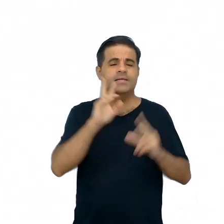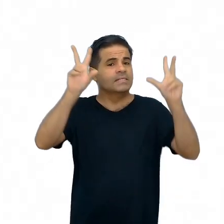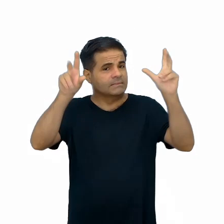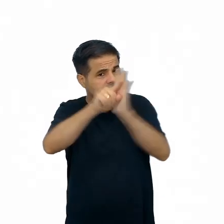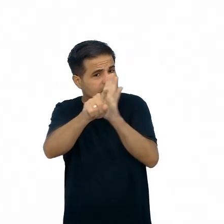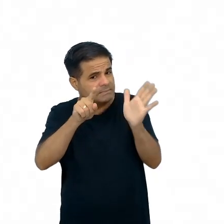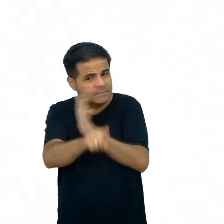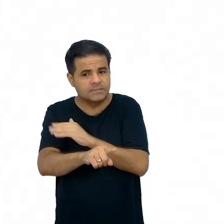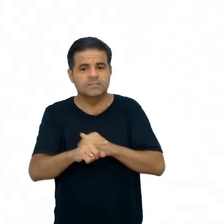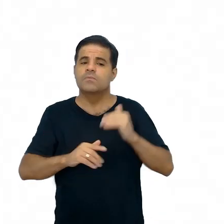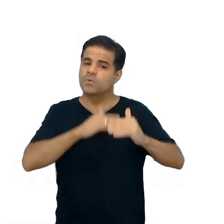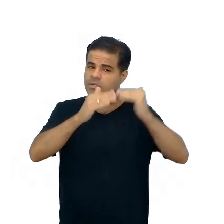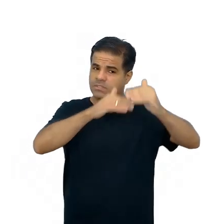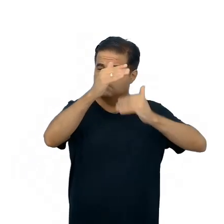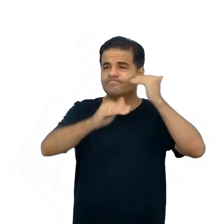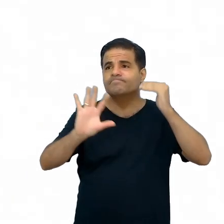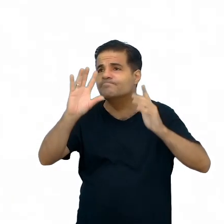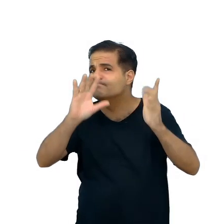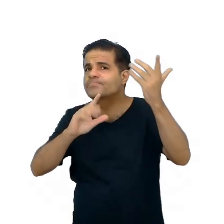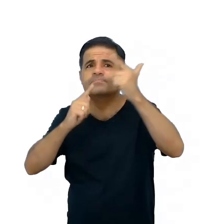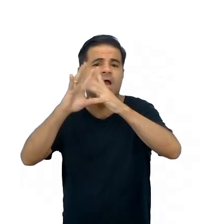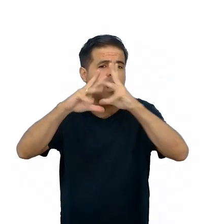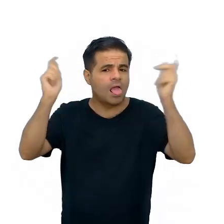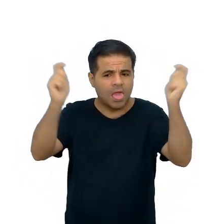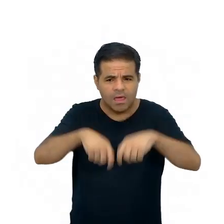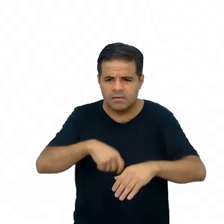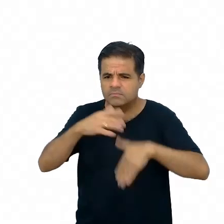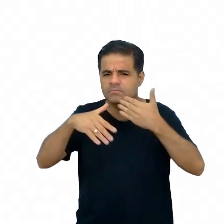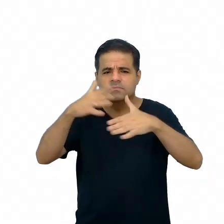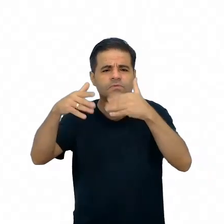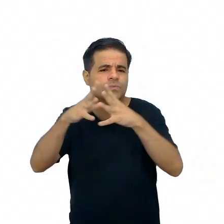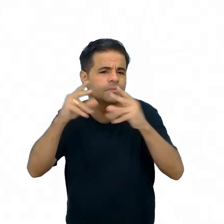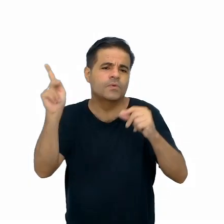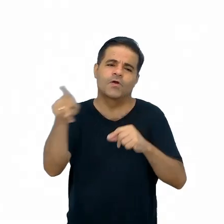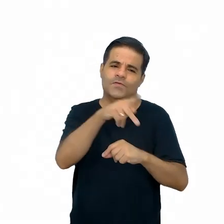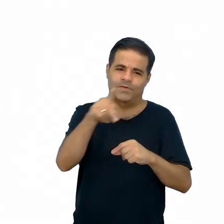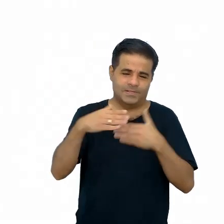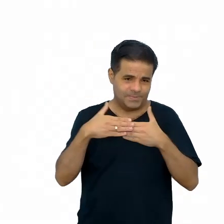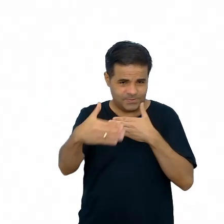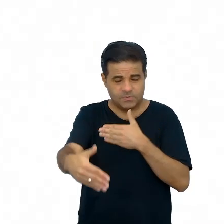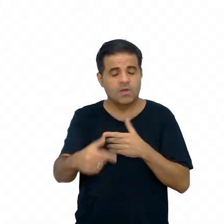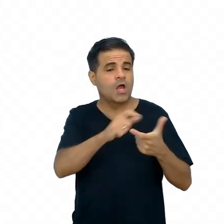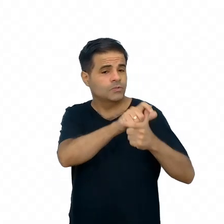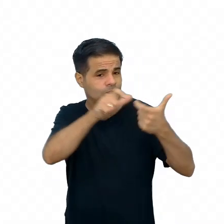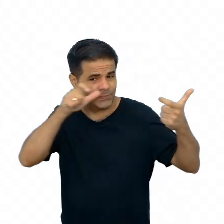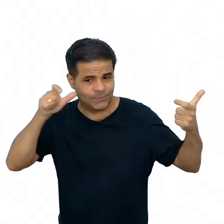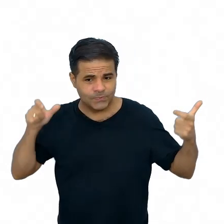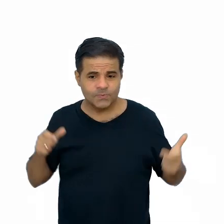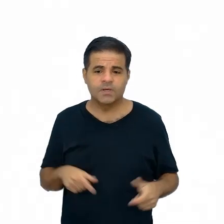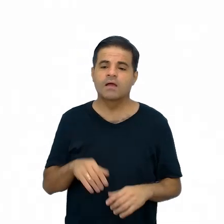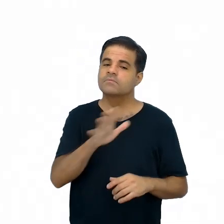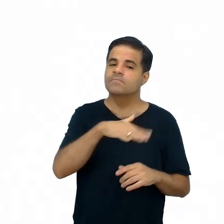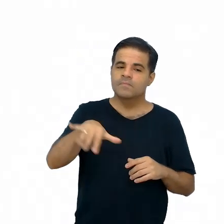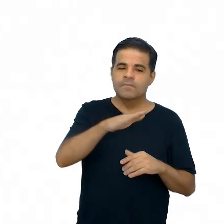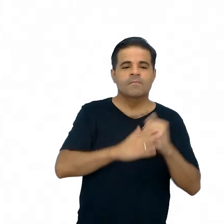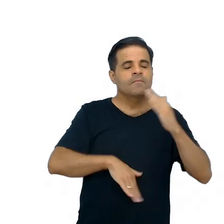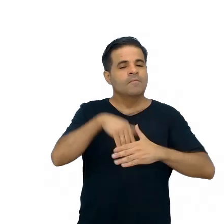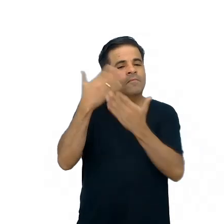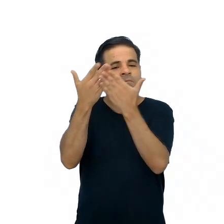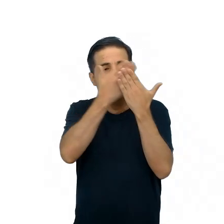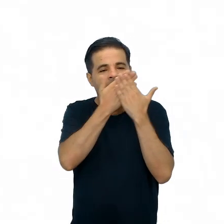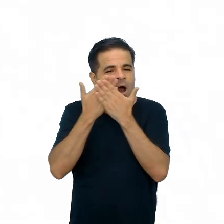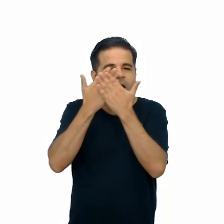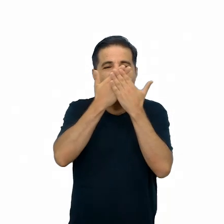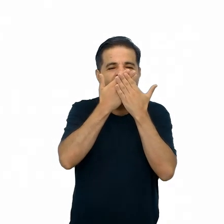questões e procedimentos e soluções são fornecidas pelo professor. Na estruturada, os